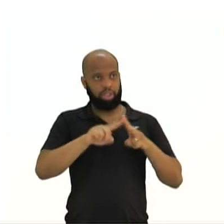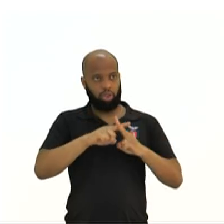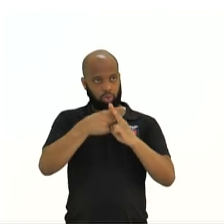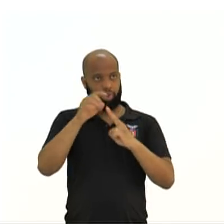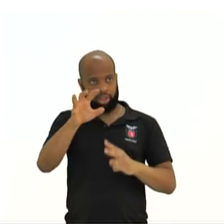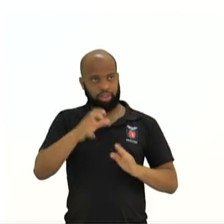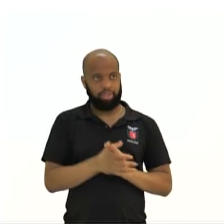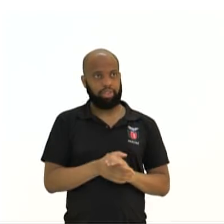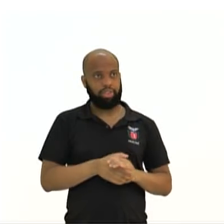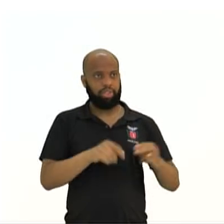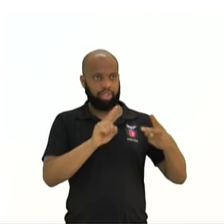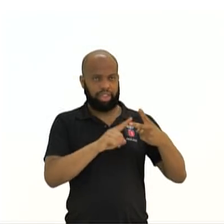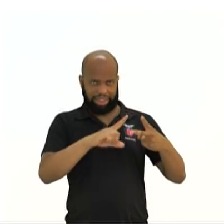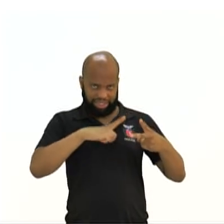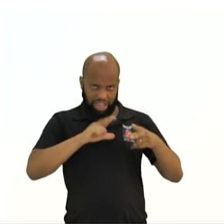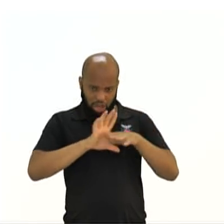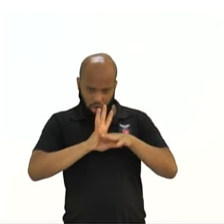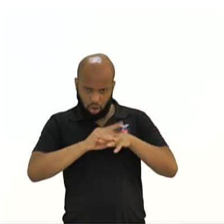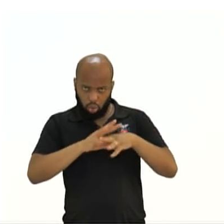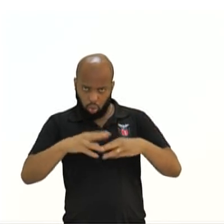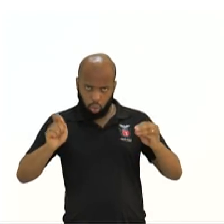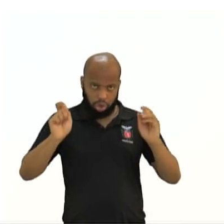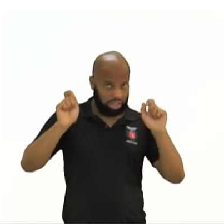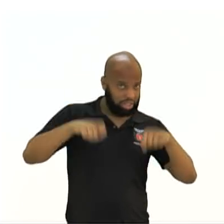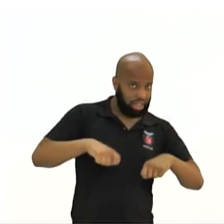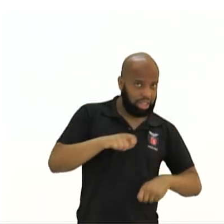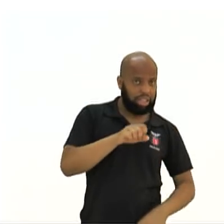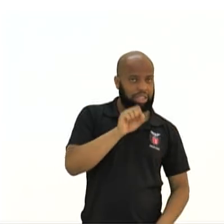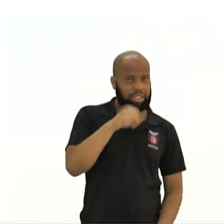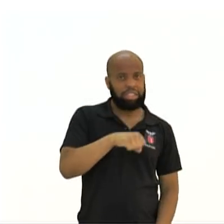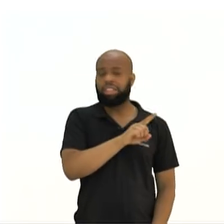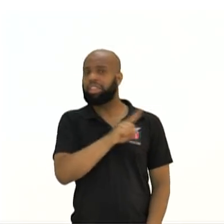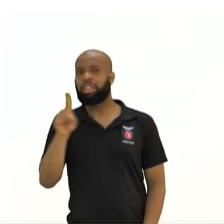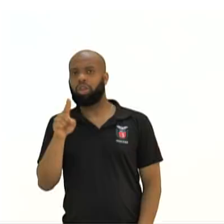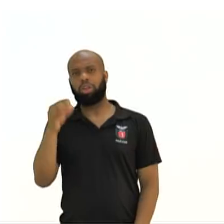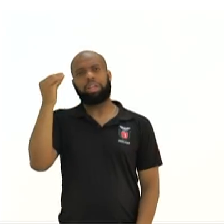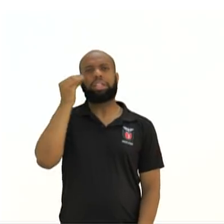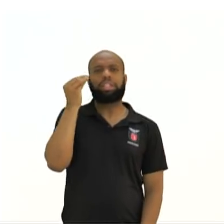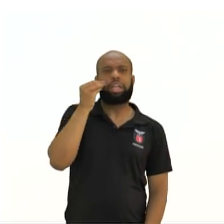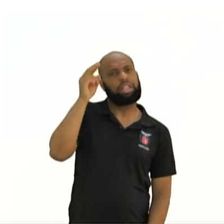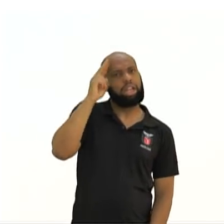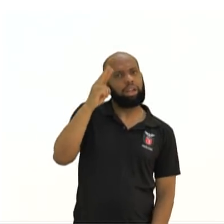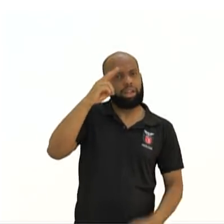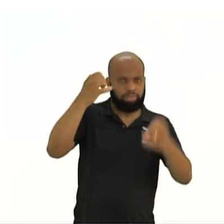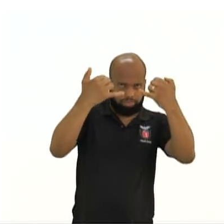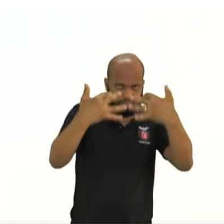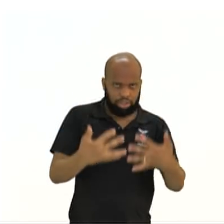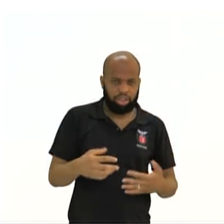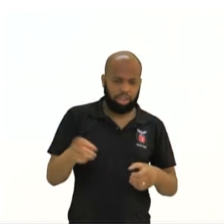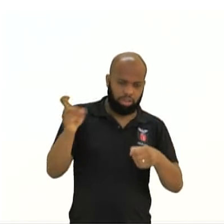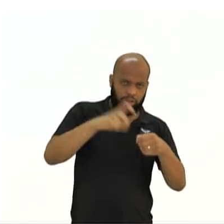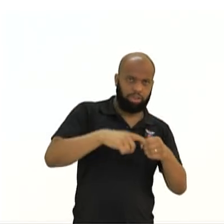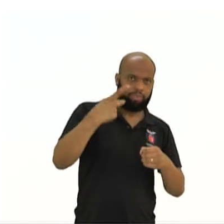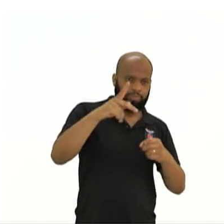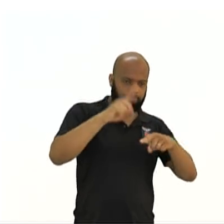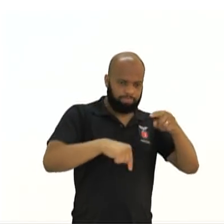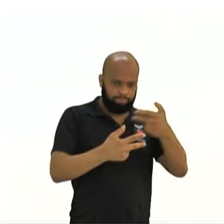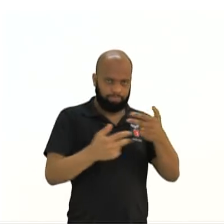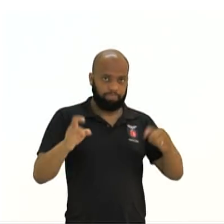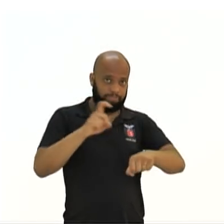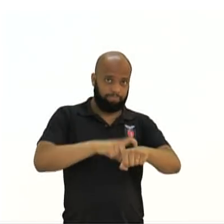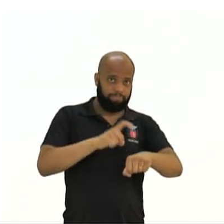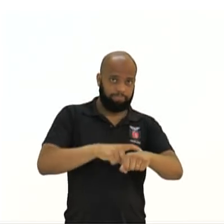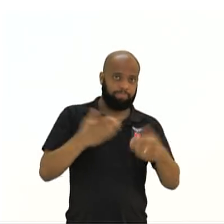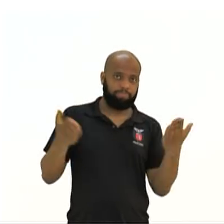aí. Elas têm cura? Sim ou não? Então, tenta lembrar das explicações, volta no seu material. Vou te